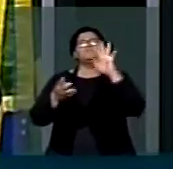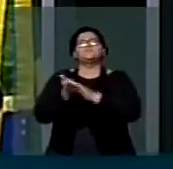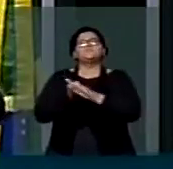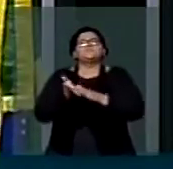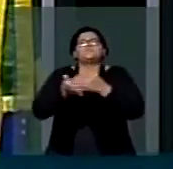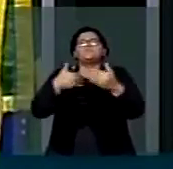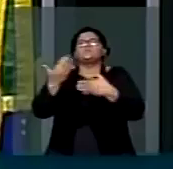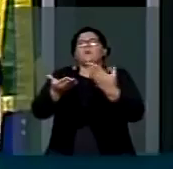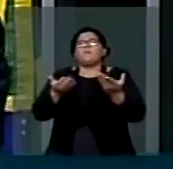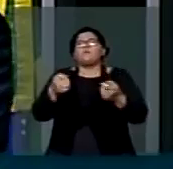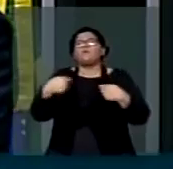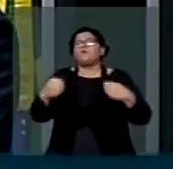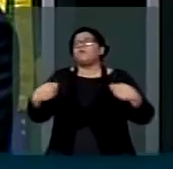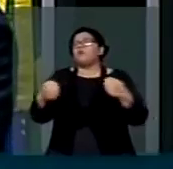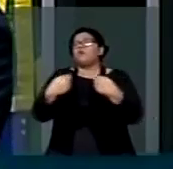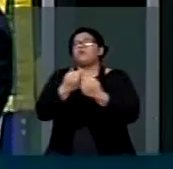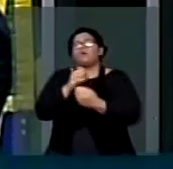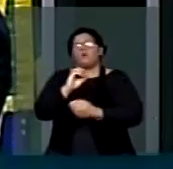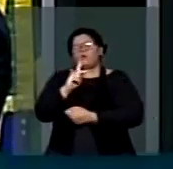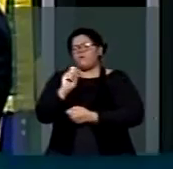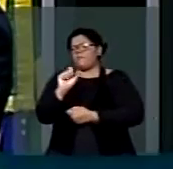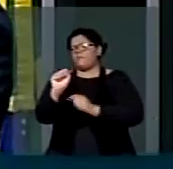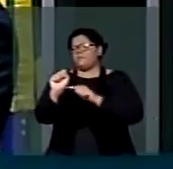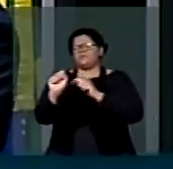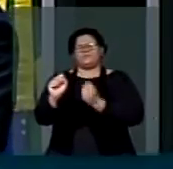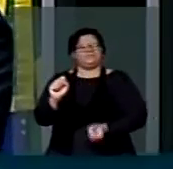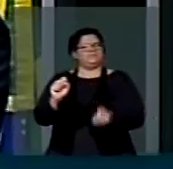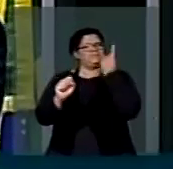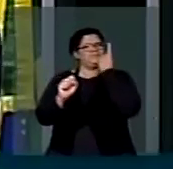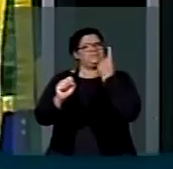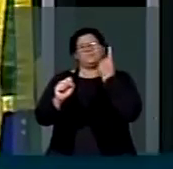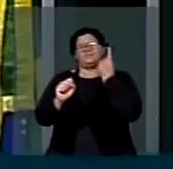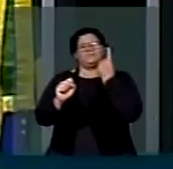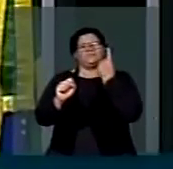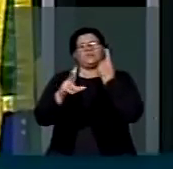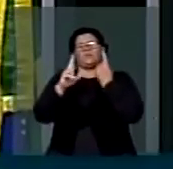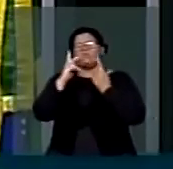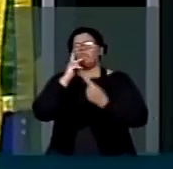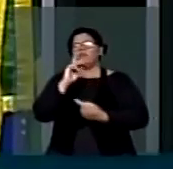ela tão estranho como se falarmos da Women's Watch.